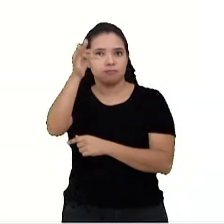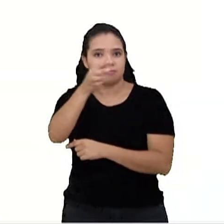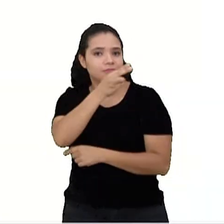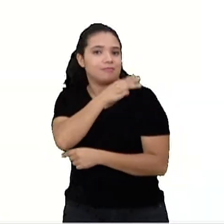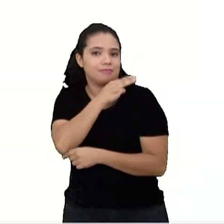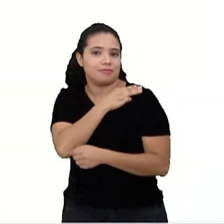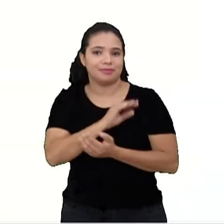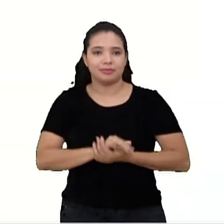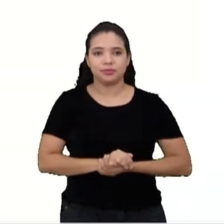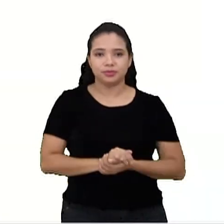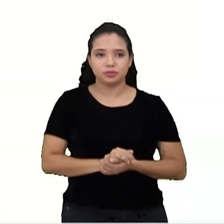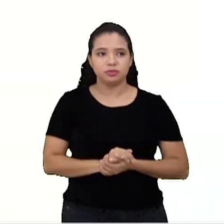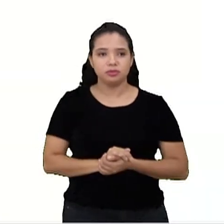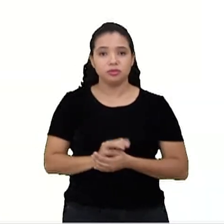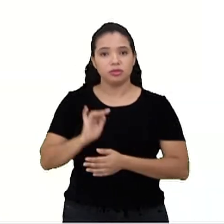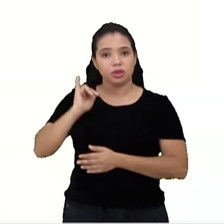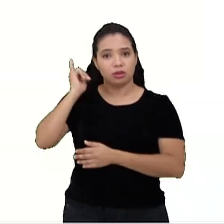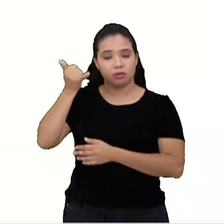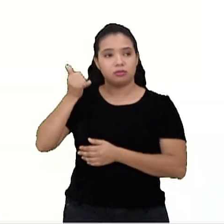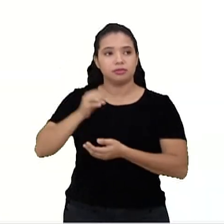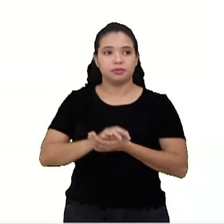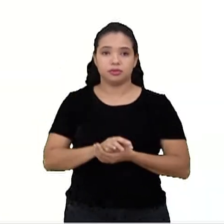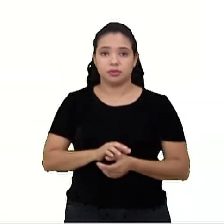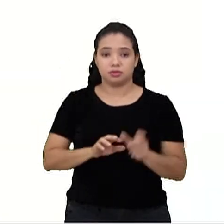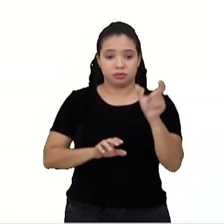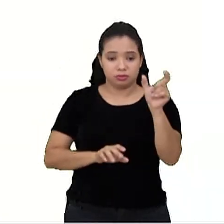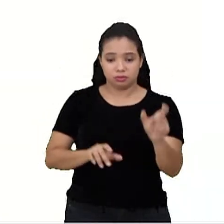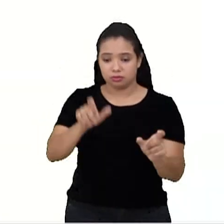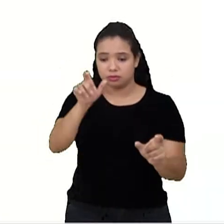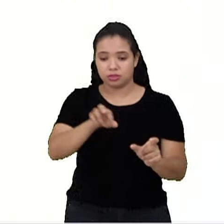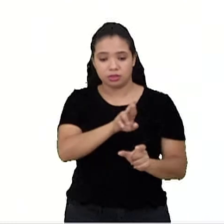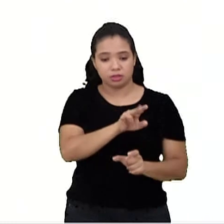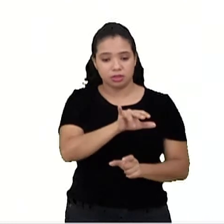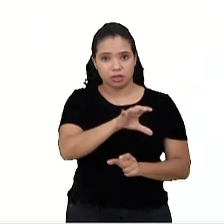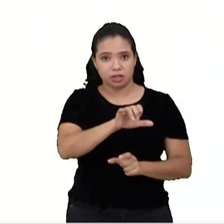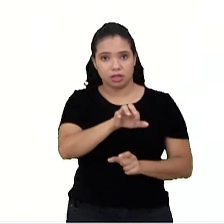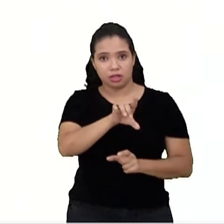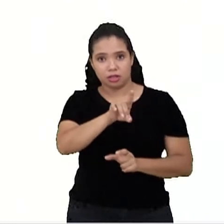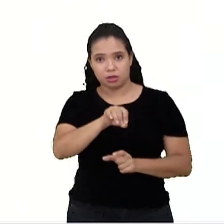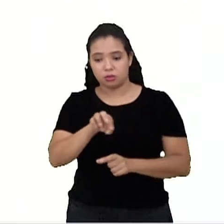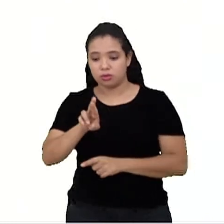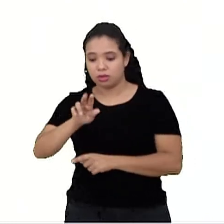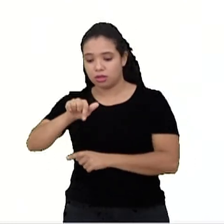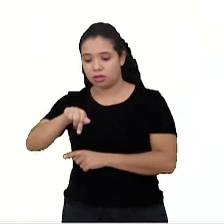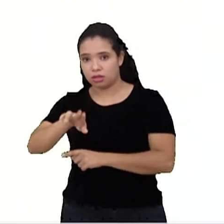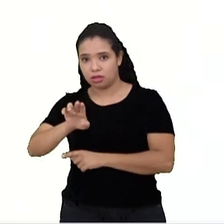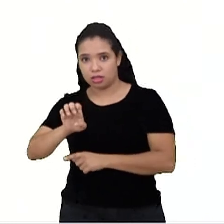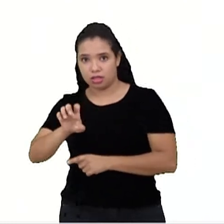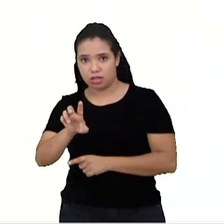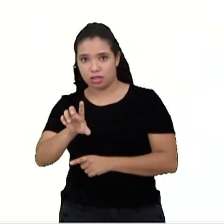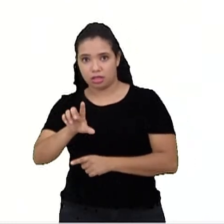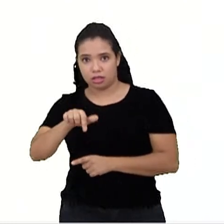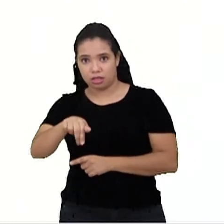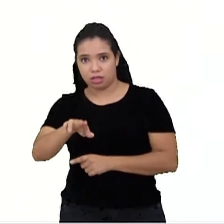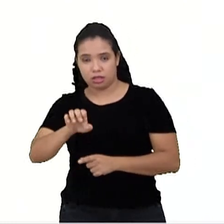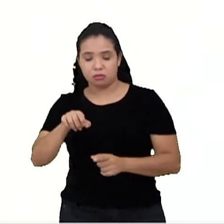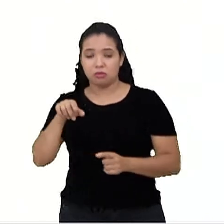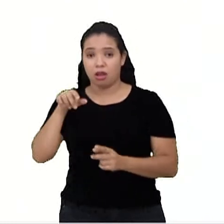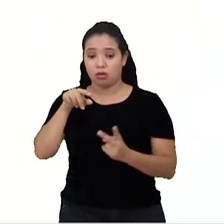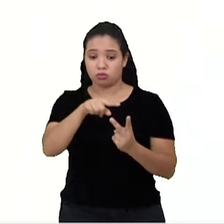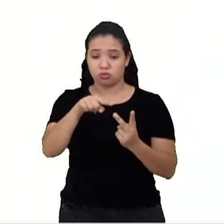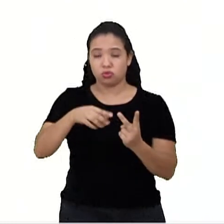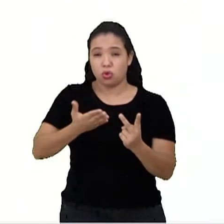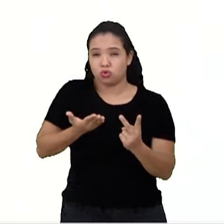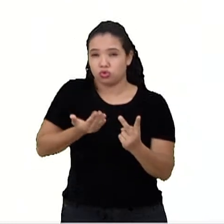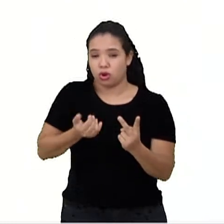conto. Ricardo e Raquel eram 2 namorados quando jovens, mas ela trocou-o por um homem mais